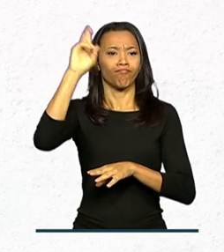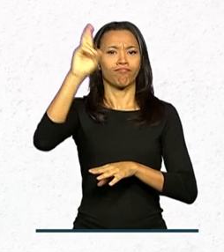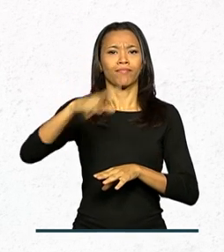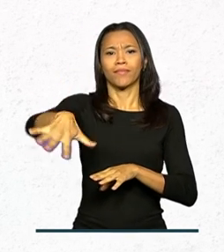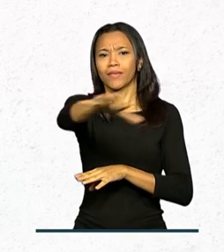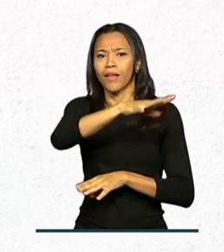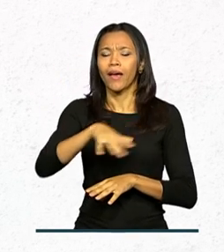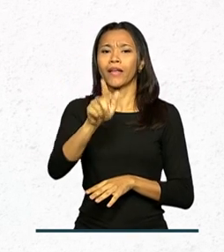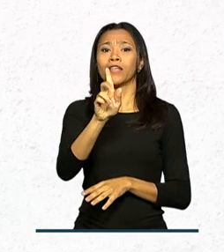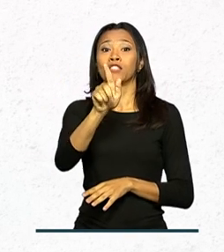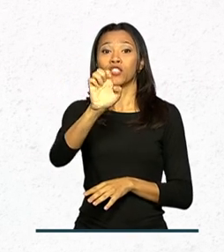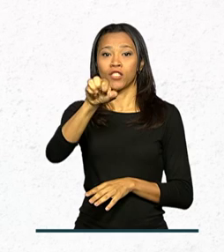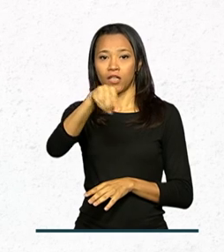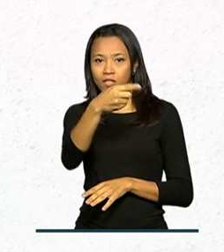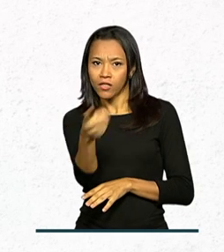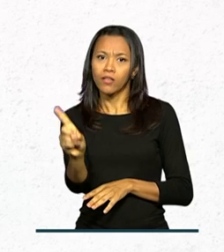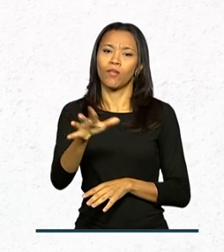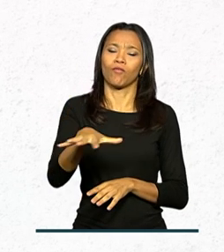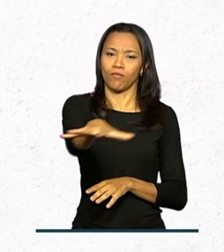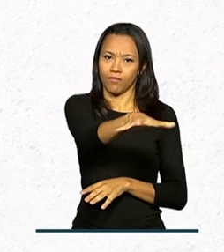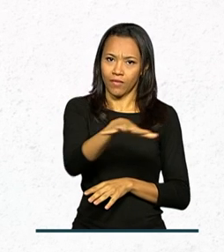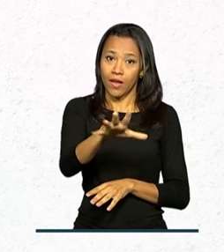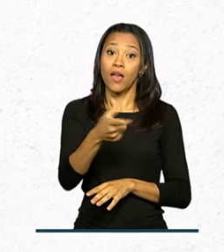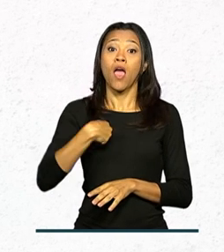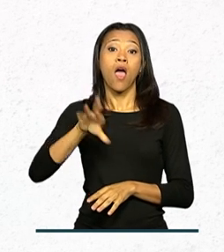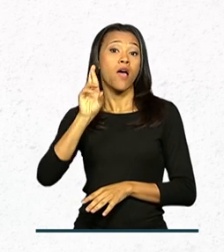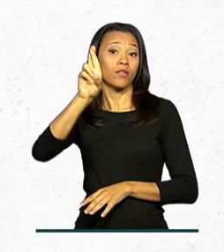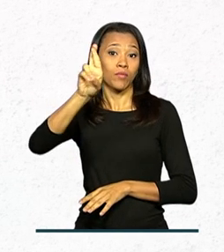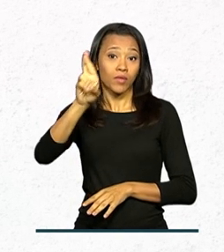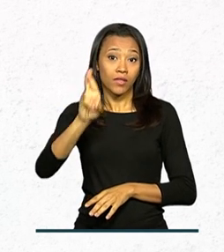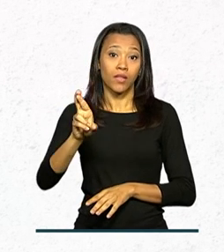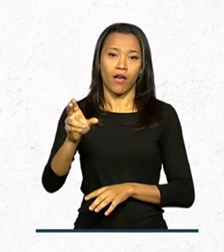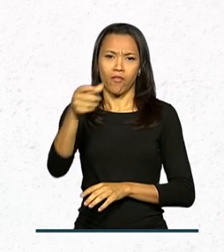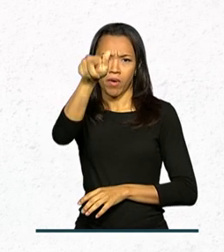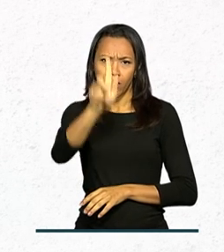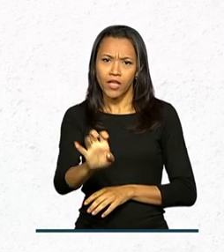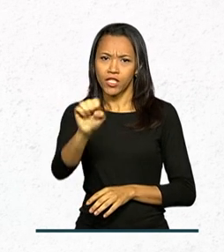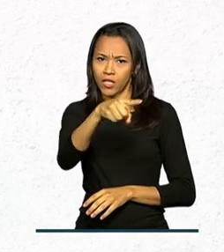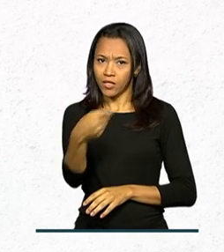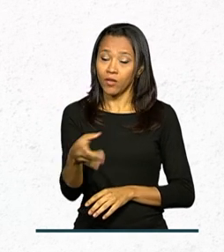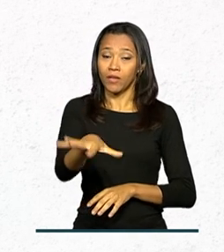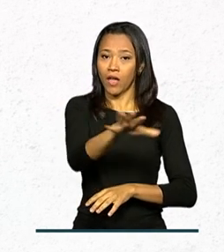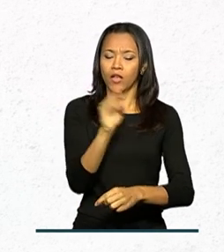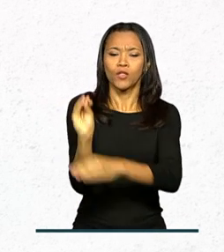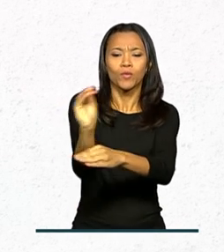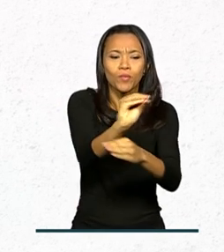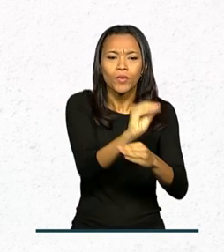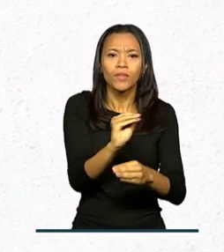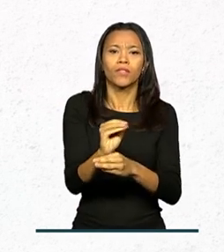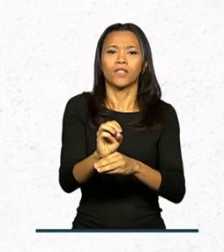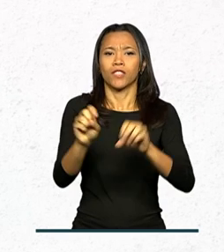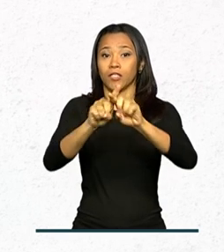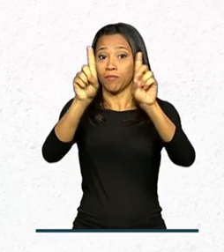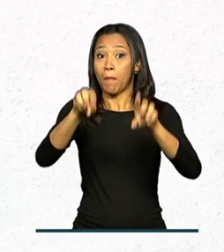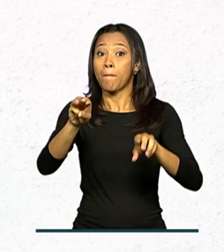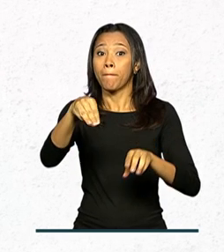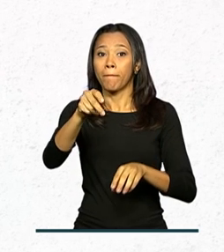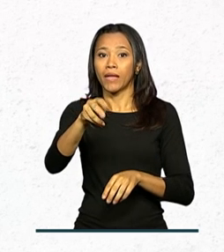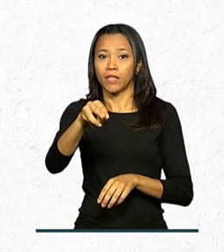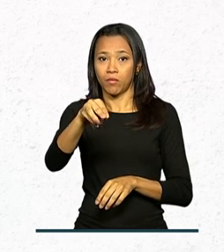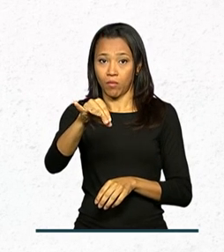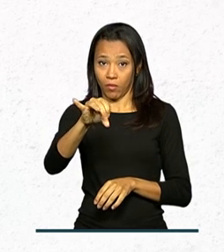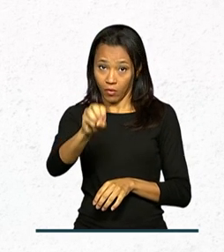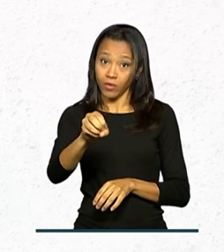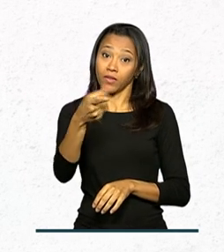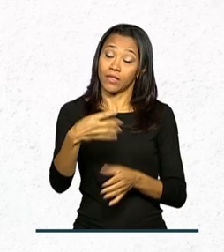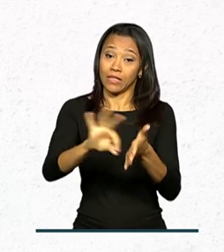na área do patrimônio cultural e material, responsáveis pela gestão de políticas de salvaguarda deste tipo de patrimônio. As